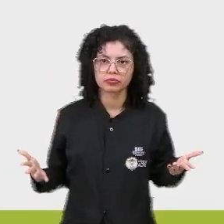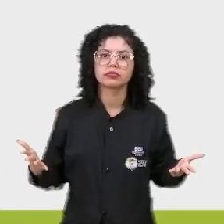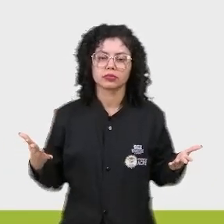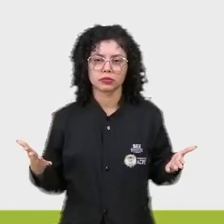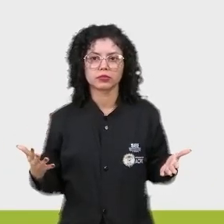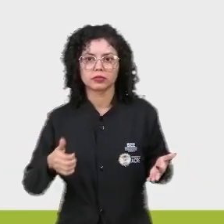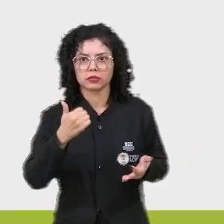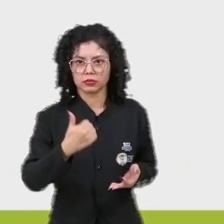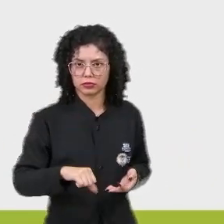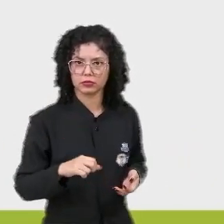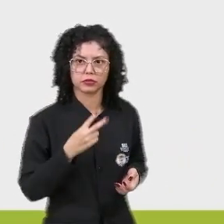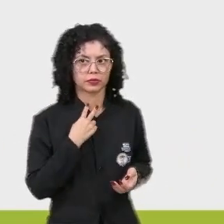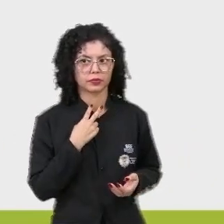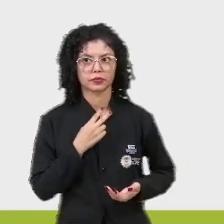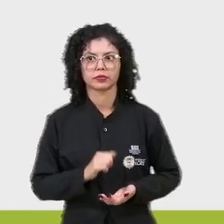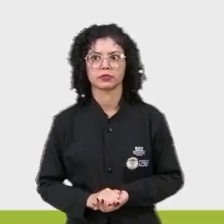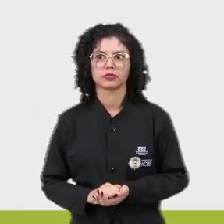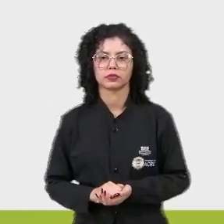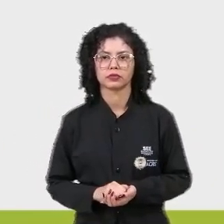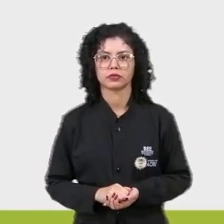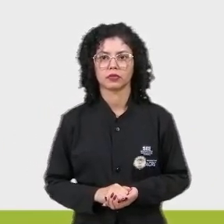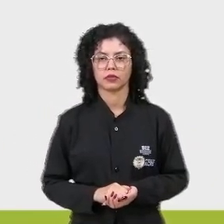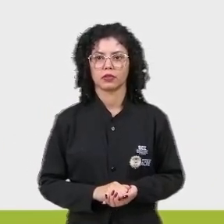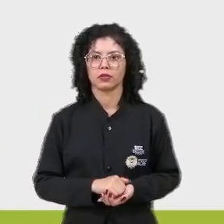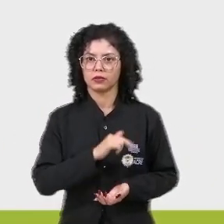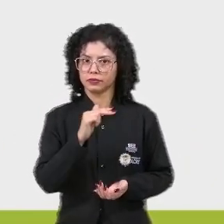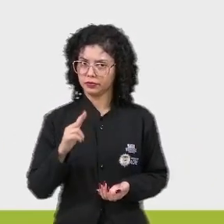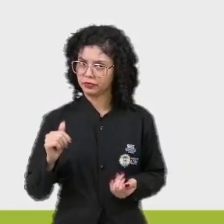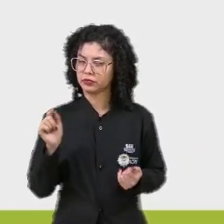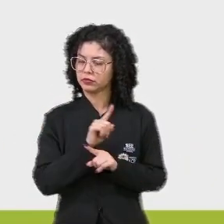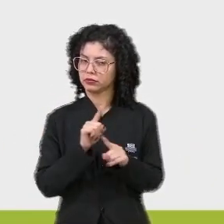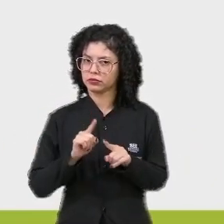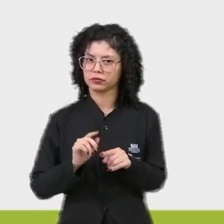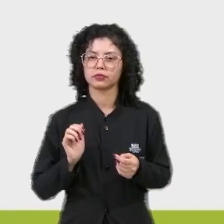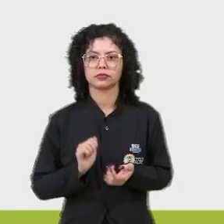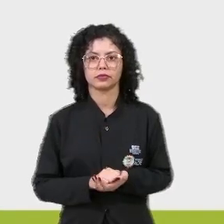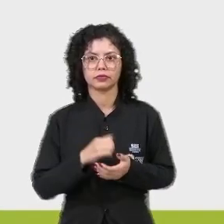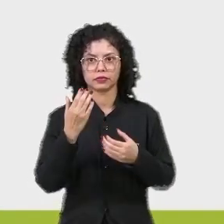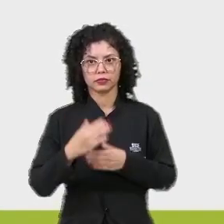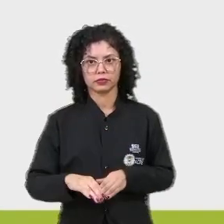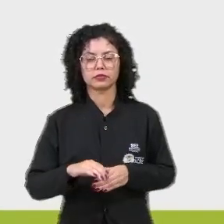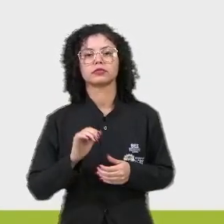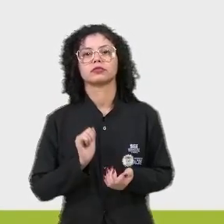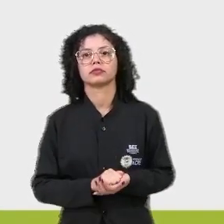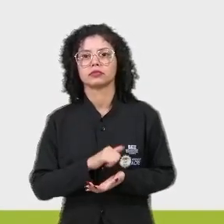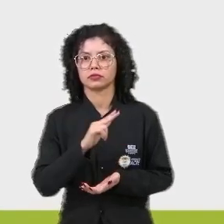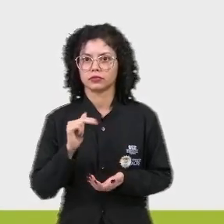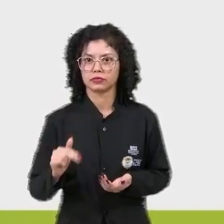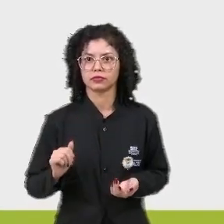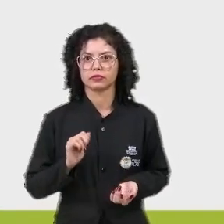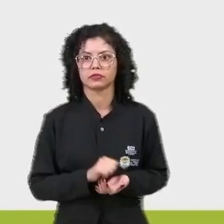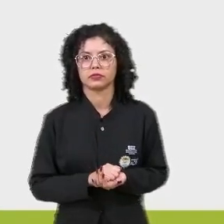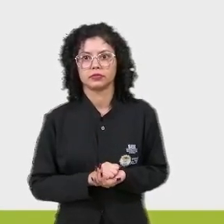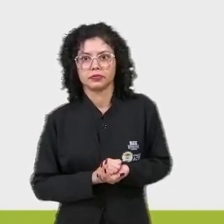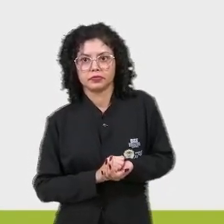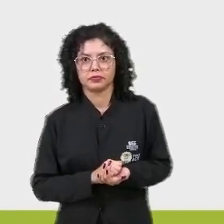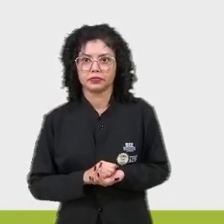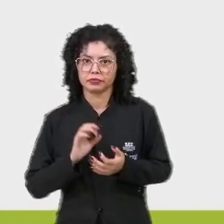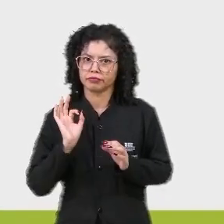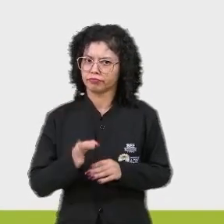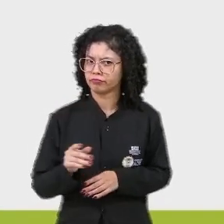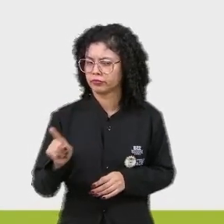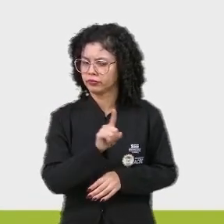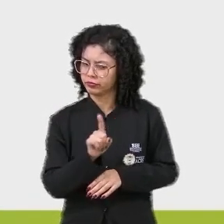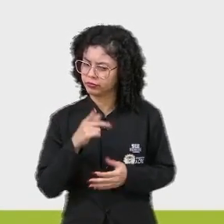forma negativa, tá? Você não pode jamais julgar um texto em um vestibular, em um concurso, nunca vai ser uma alternativa